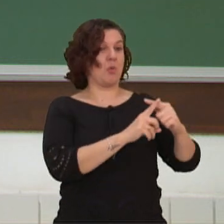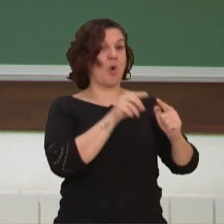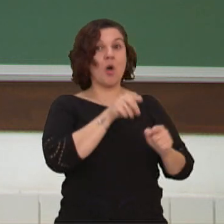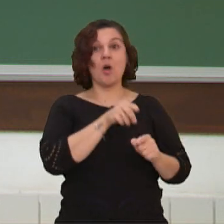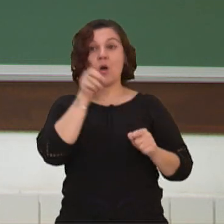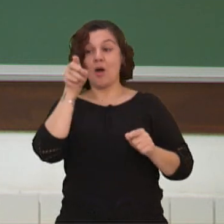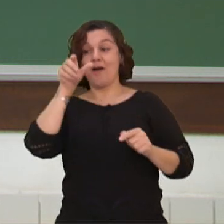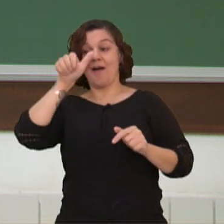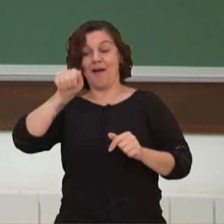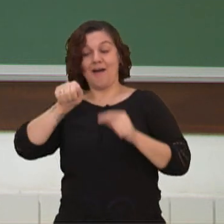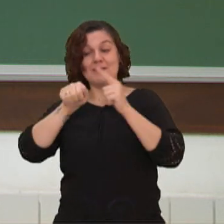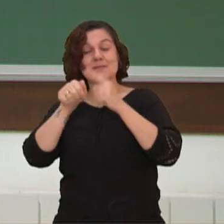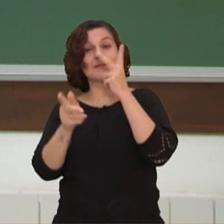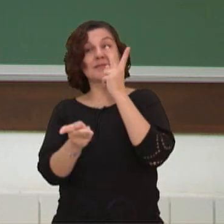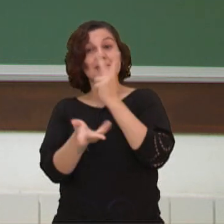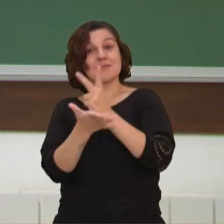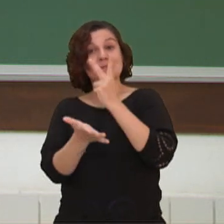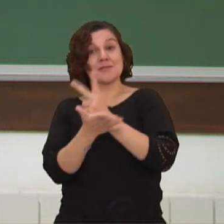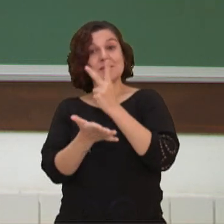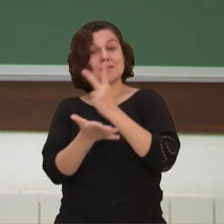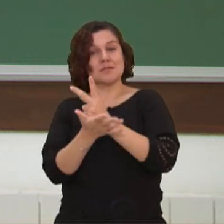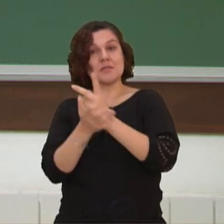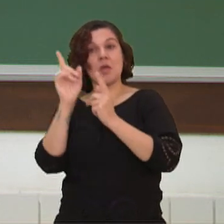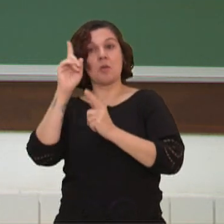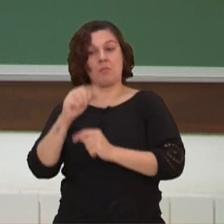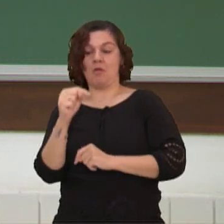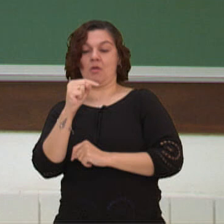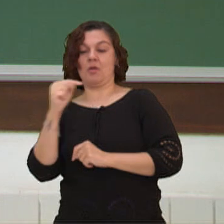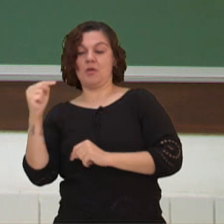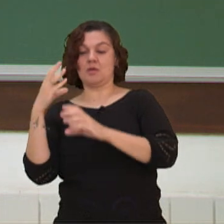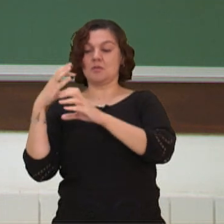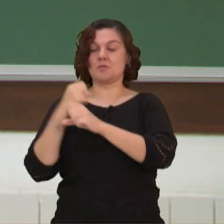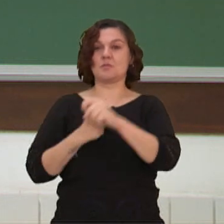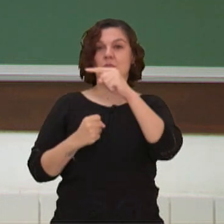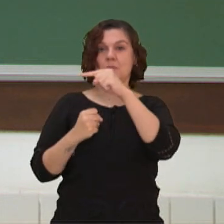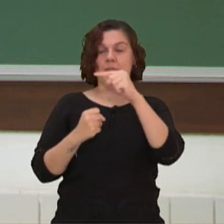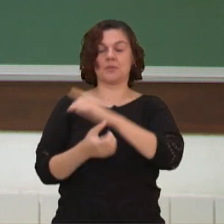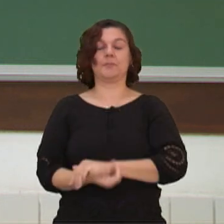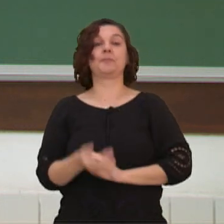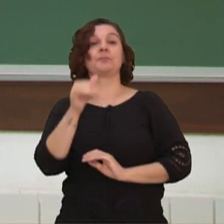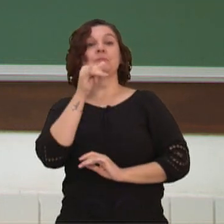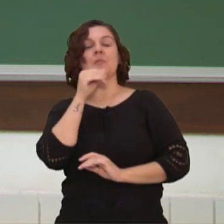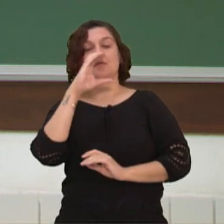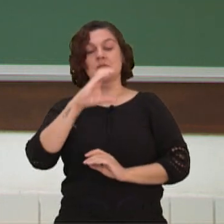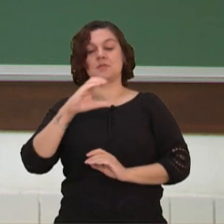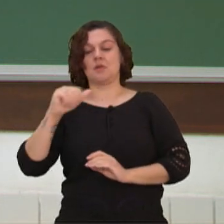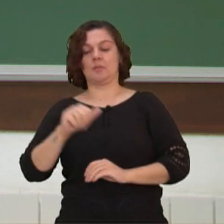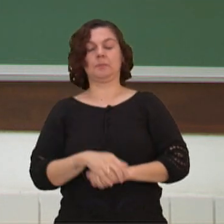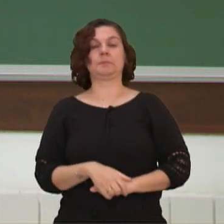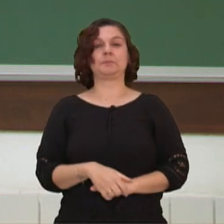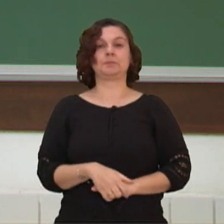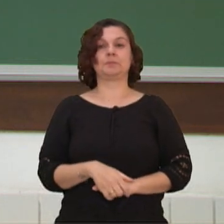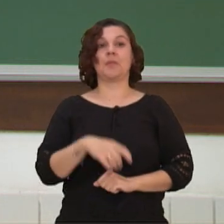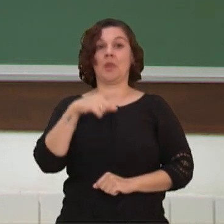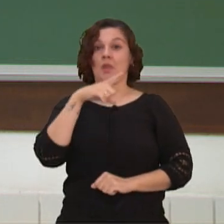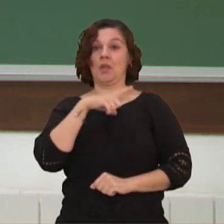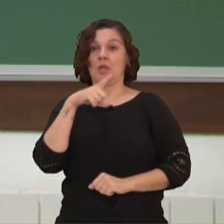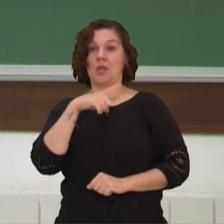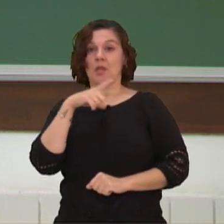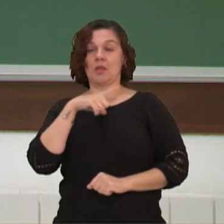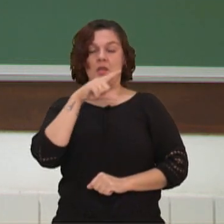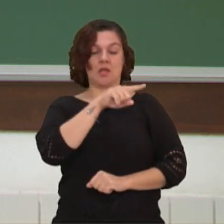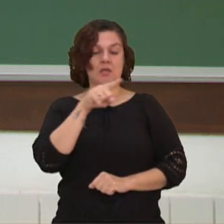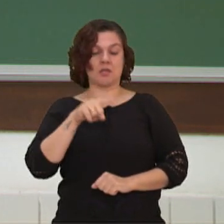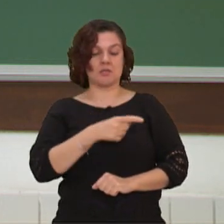mais nêutrons. Então, se eu tenho um elemento, por exemplo, o cálcio ali, que tem número atômico 20 e